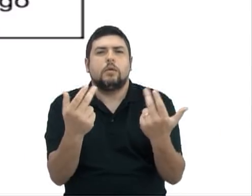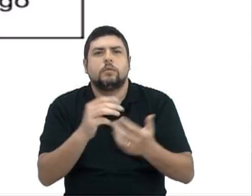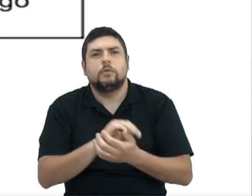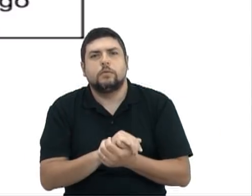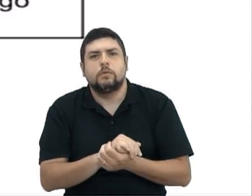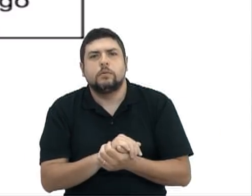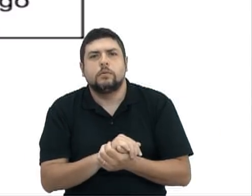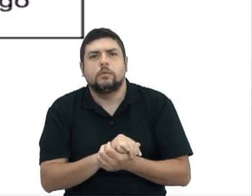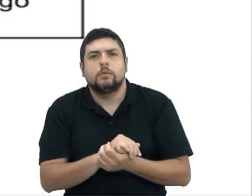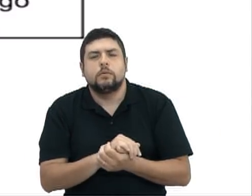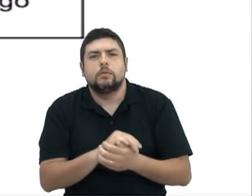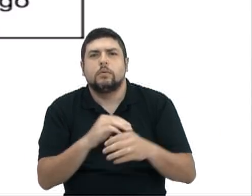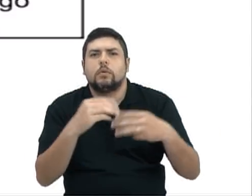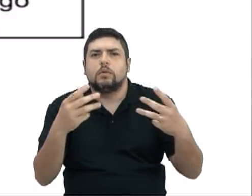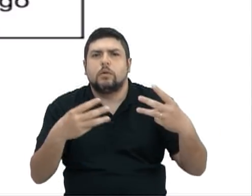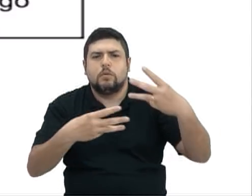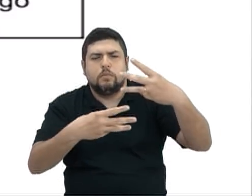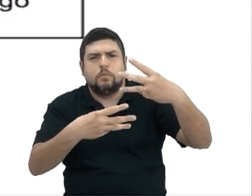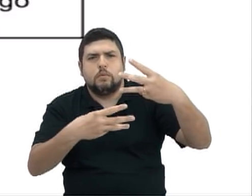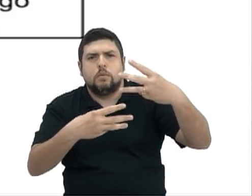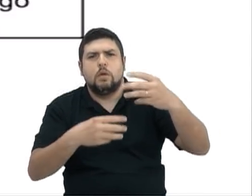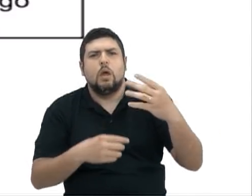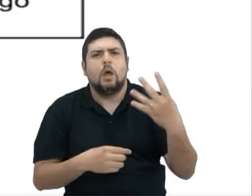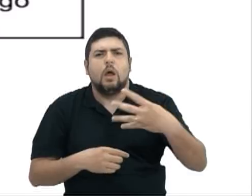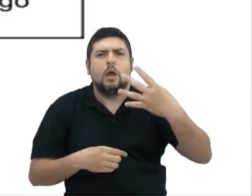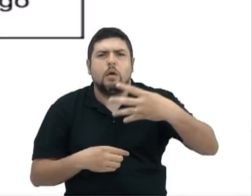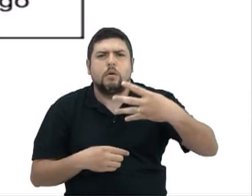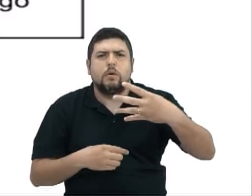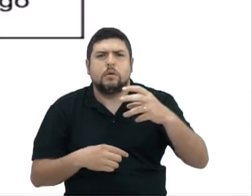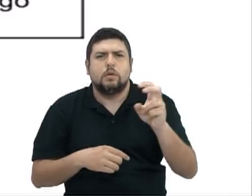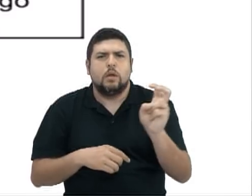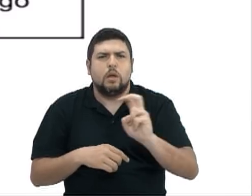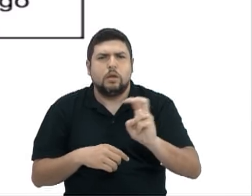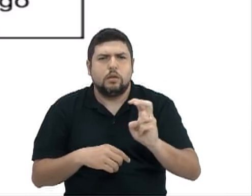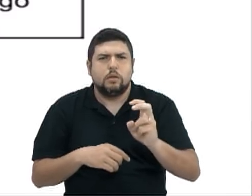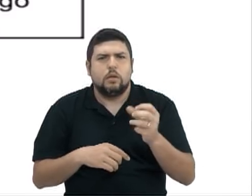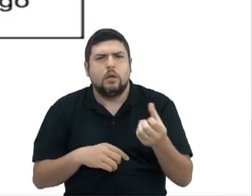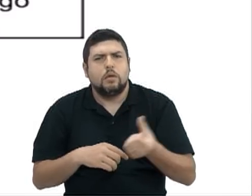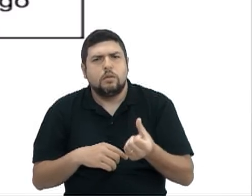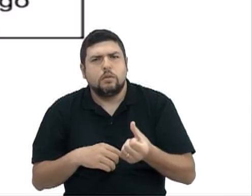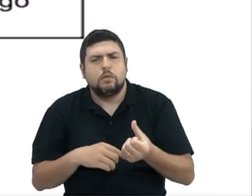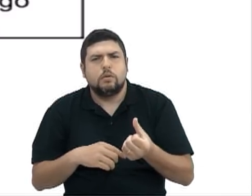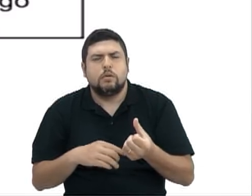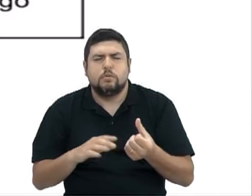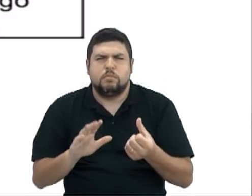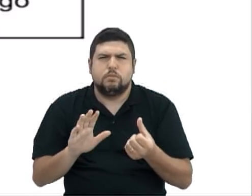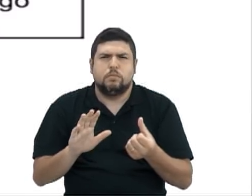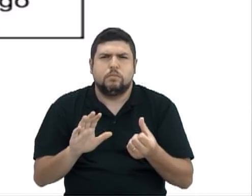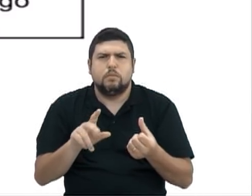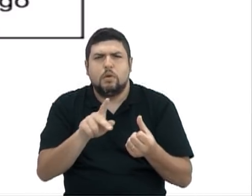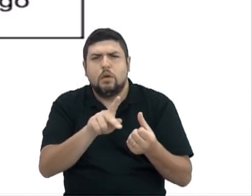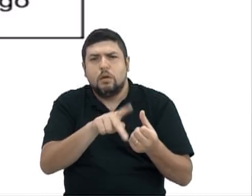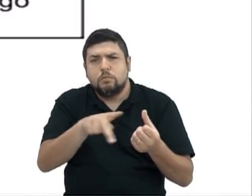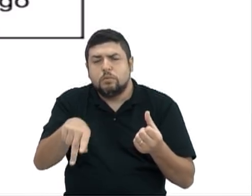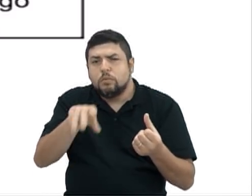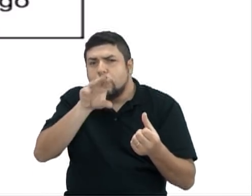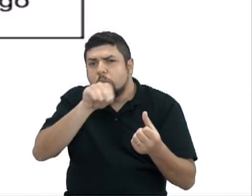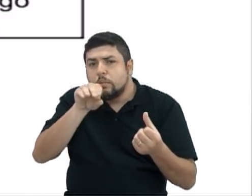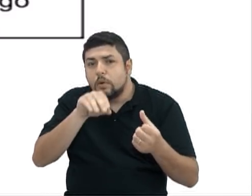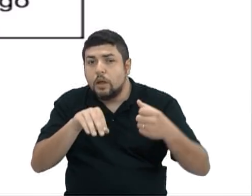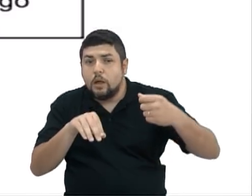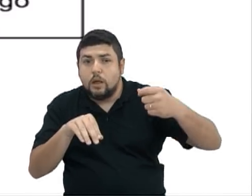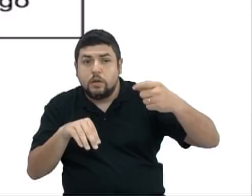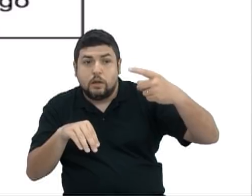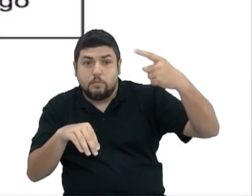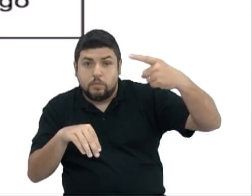pessoas? Eu ficava pensando, onde foi parar a quarta, a quinta e a sexta? Porque a professora só fala da primeira, da segunda e da terceira. Então, vejam, não vão